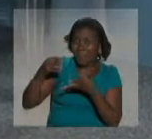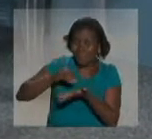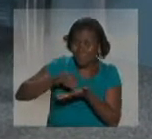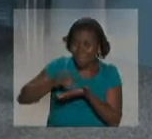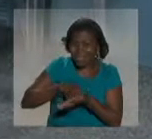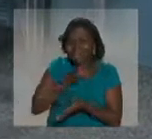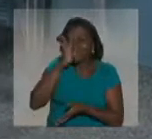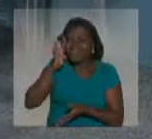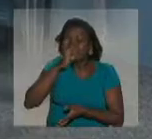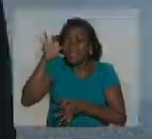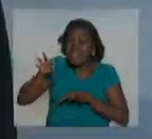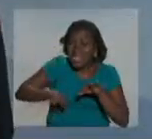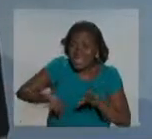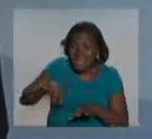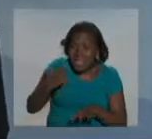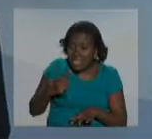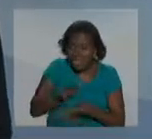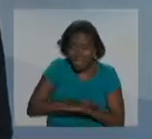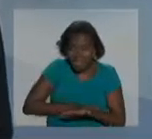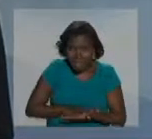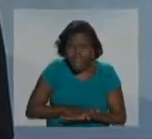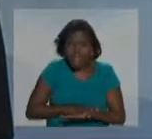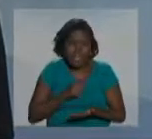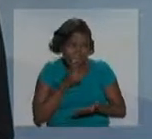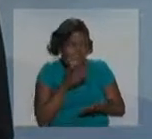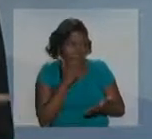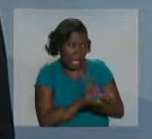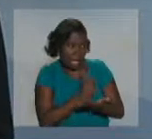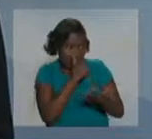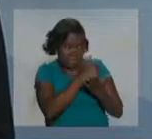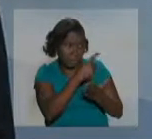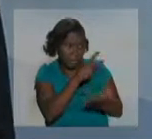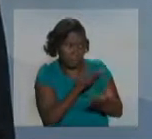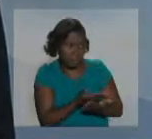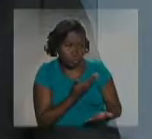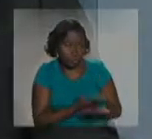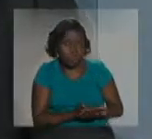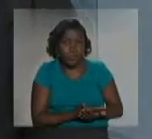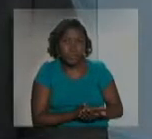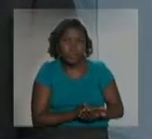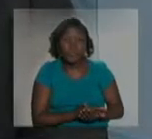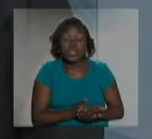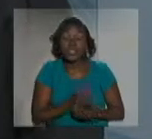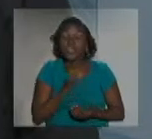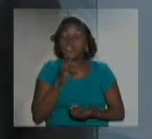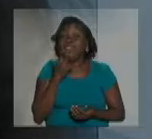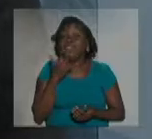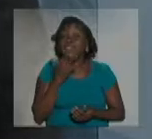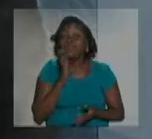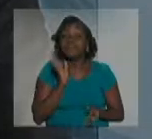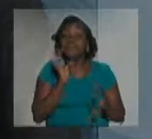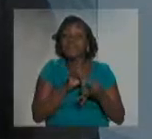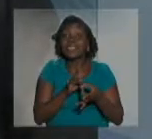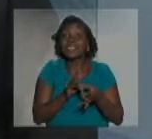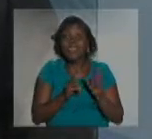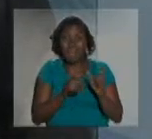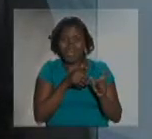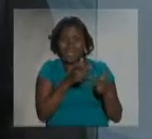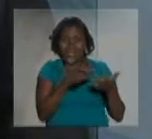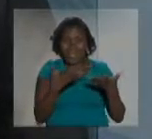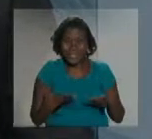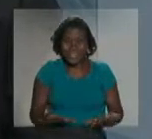de planejamento. Algo que você gostaria de acrescentar em relação ao seu estudo? Só fazendo uma conexão com a palavra do professor